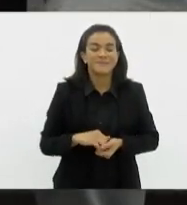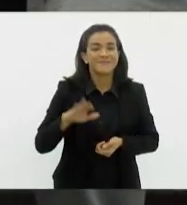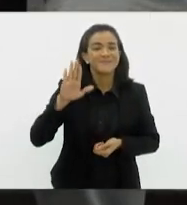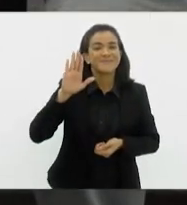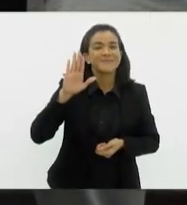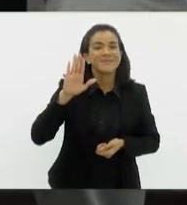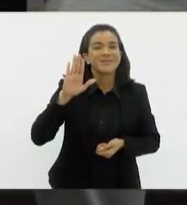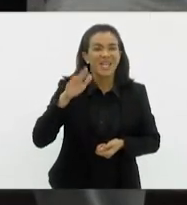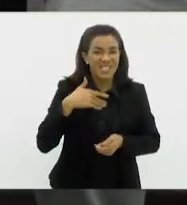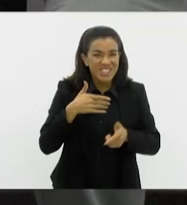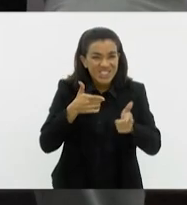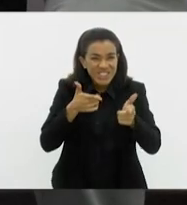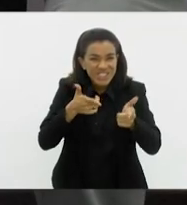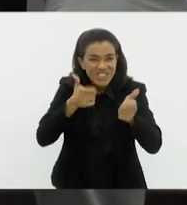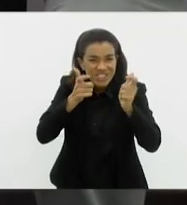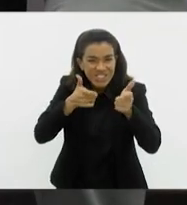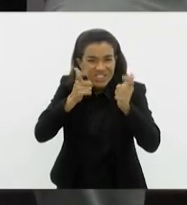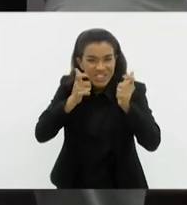Presidente, tiro desportivo